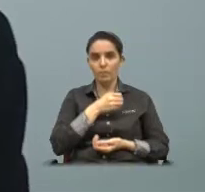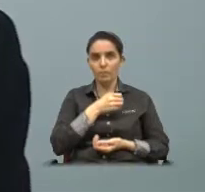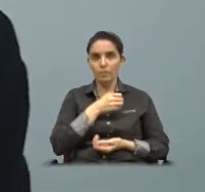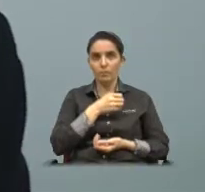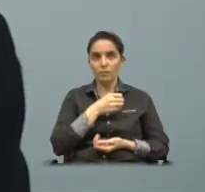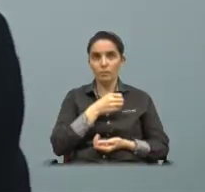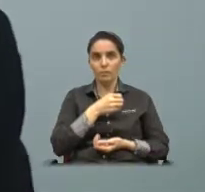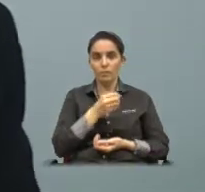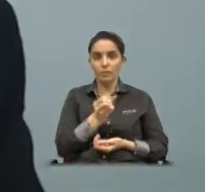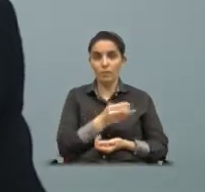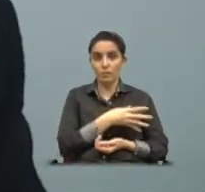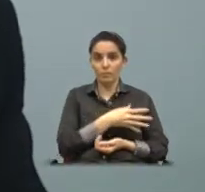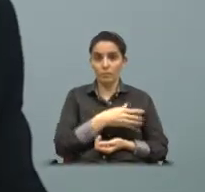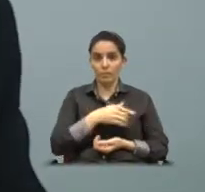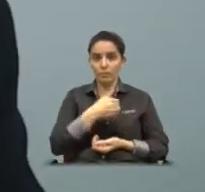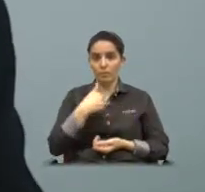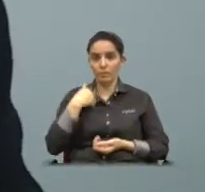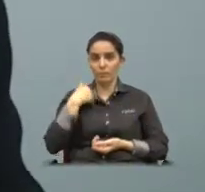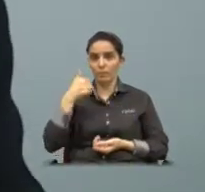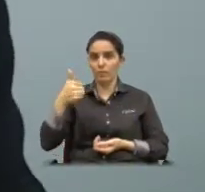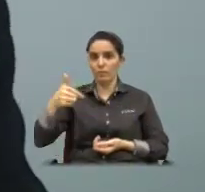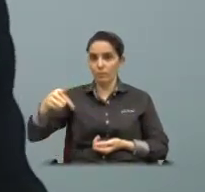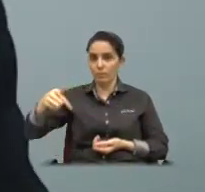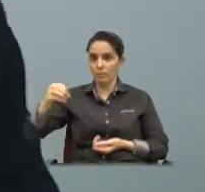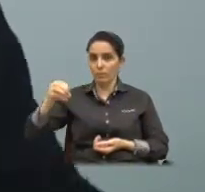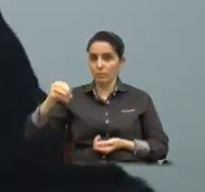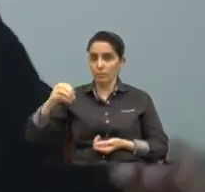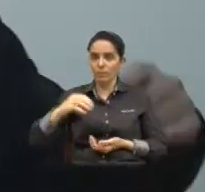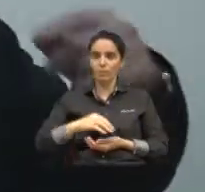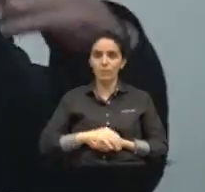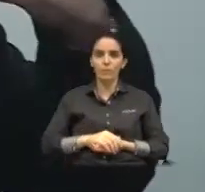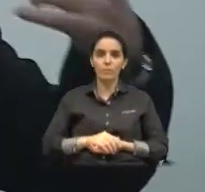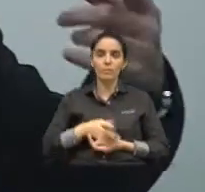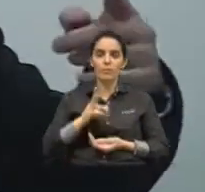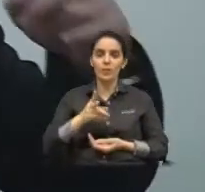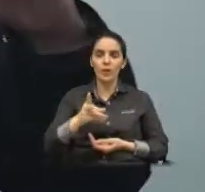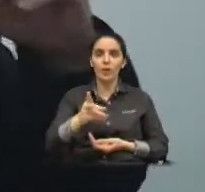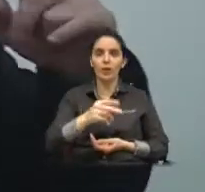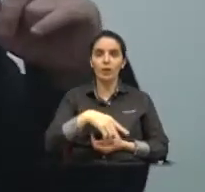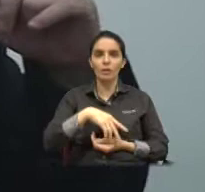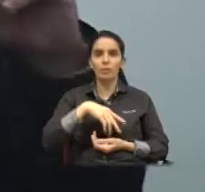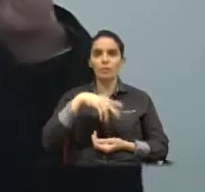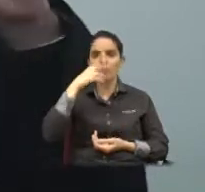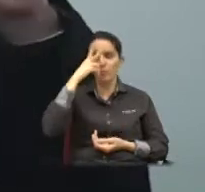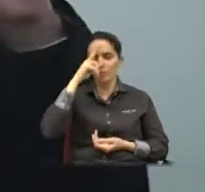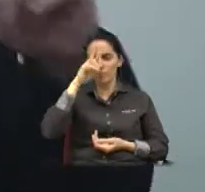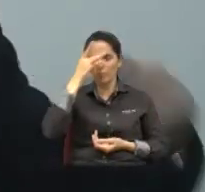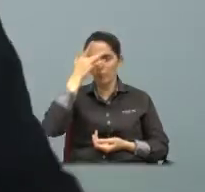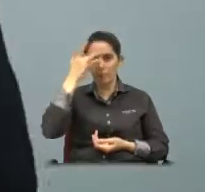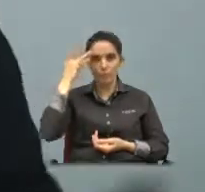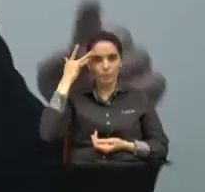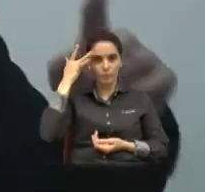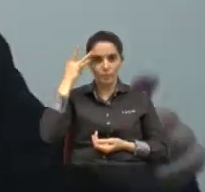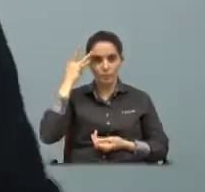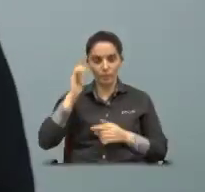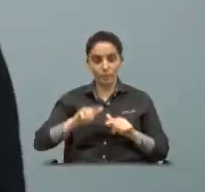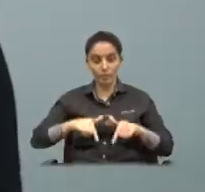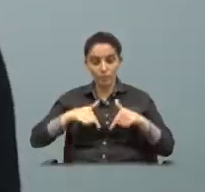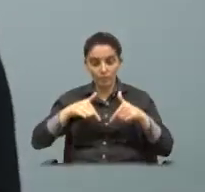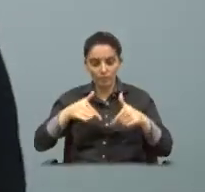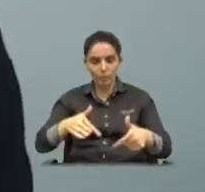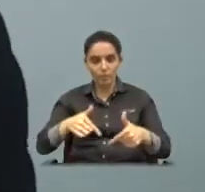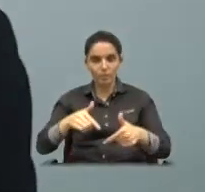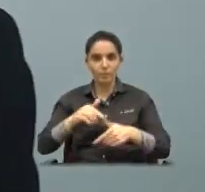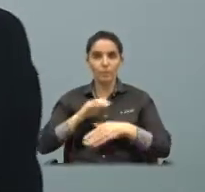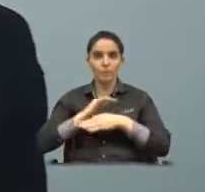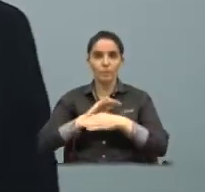mas que também fique perpetuado e que nós possamos lembrar sempre com carinho de pessoas que lutaram pela cidade,